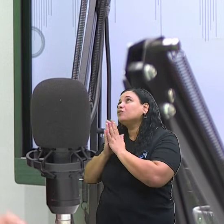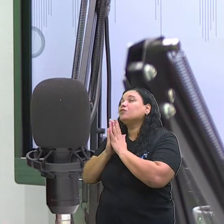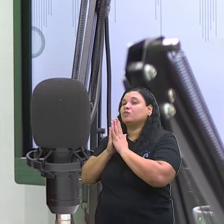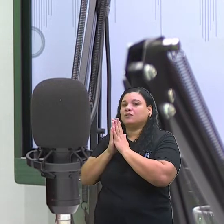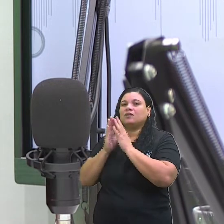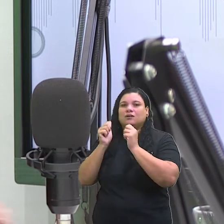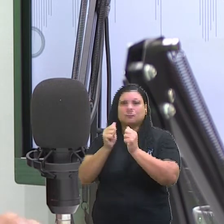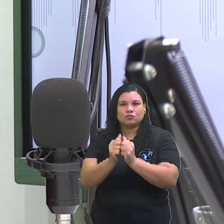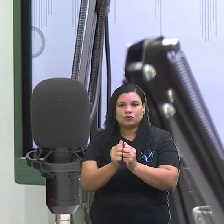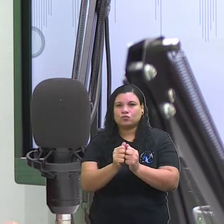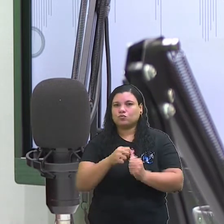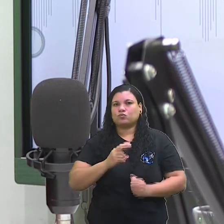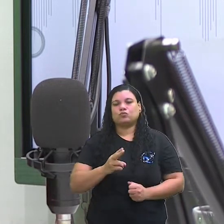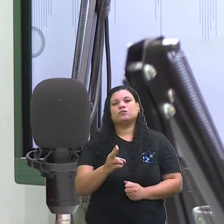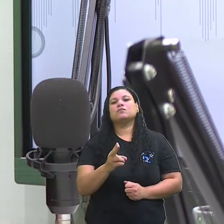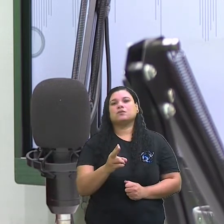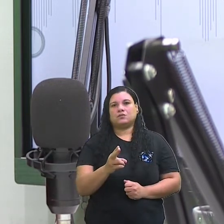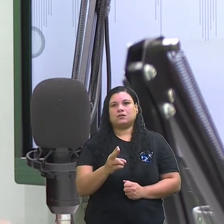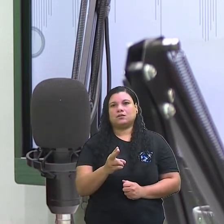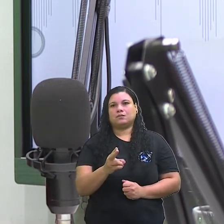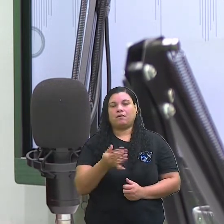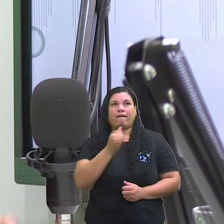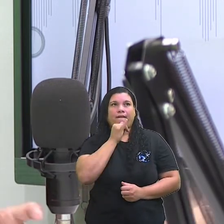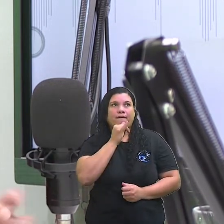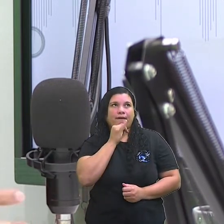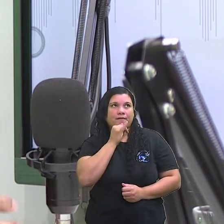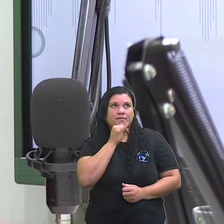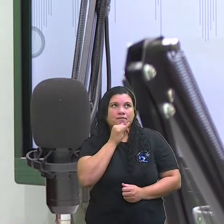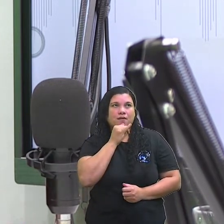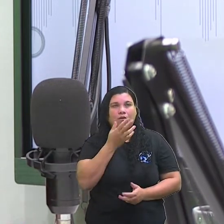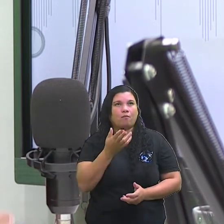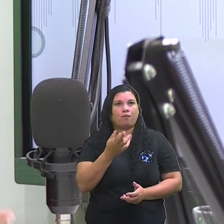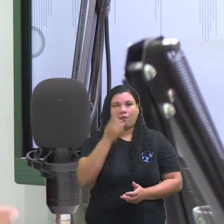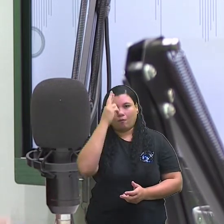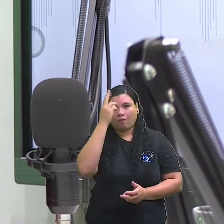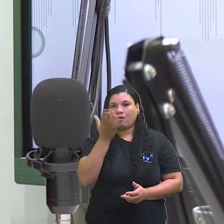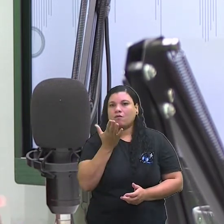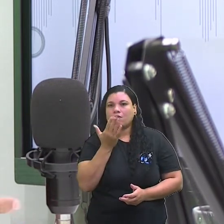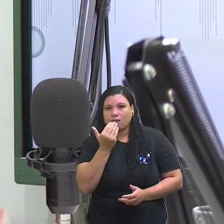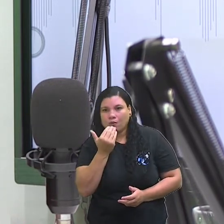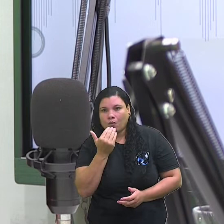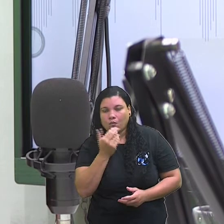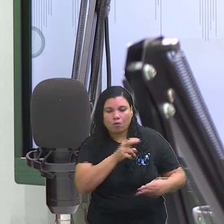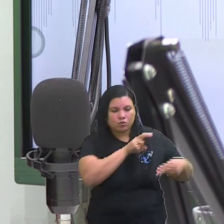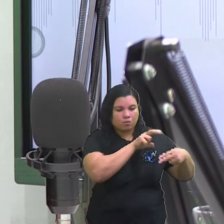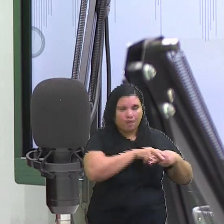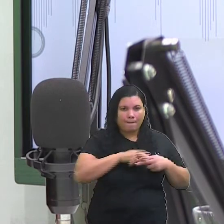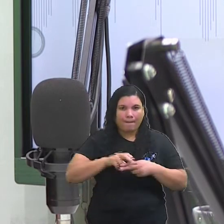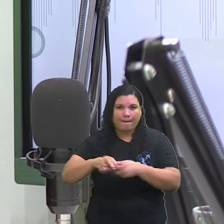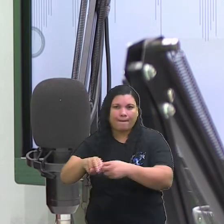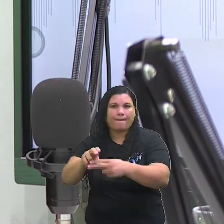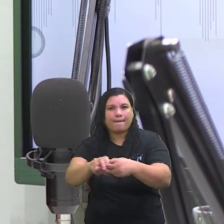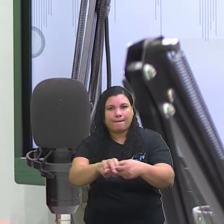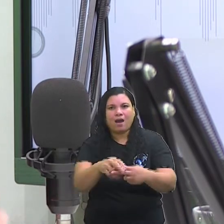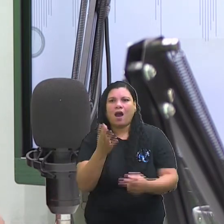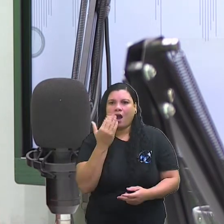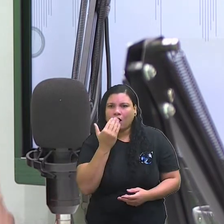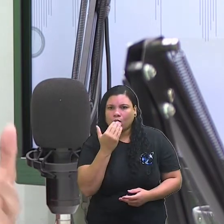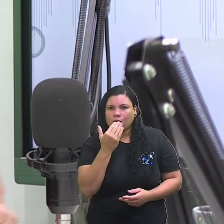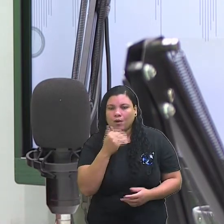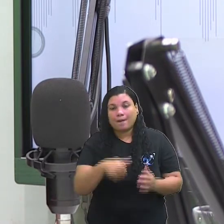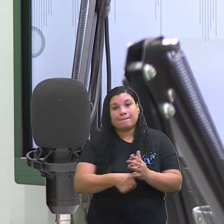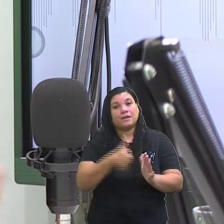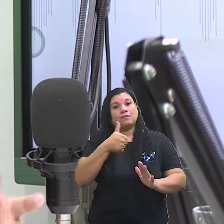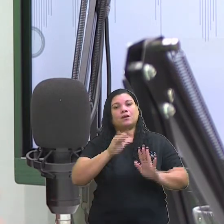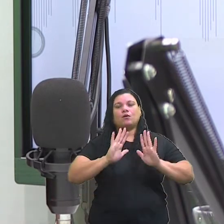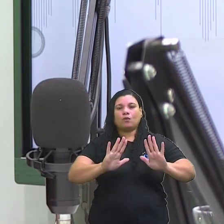desligar agora os aparelhos agora e vamos agora fazer uma oração, agradecer a Deus pelas bênçãos a nós dadas. Eu e minha esposa